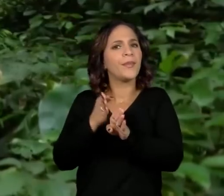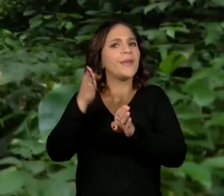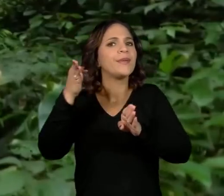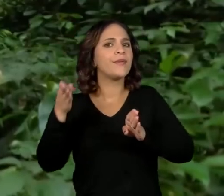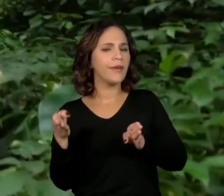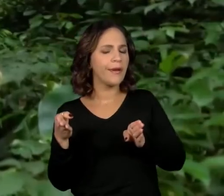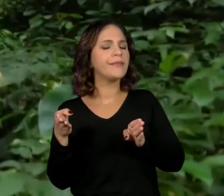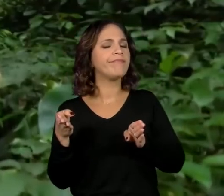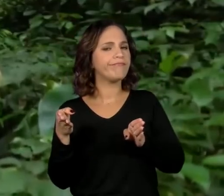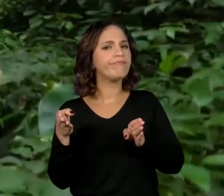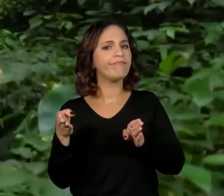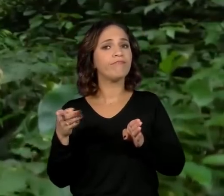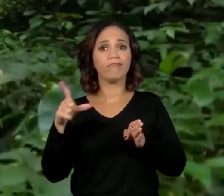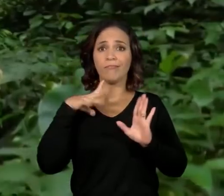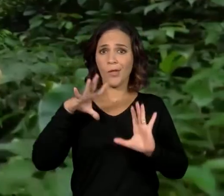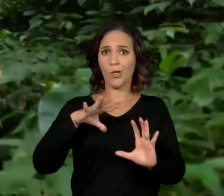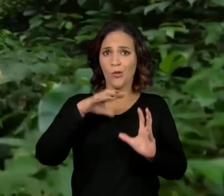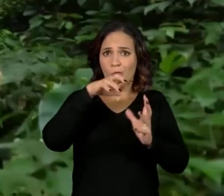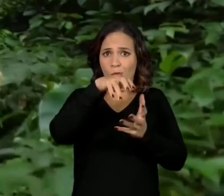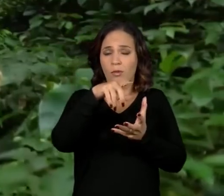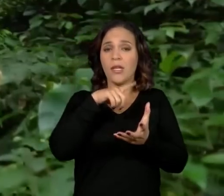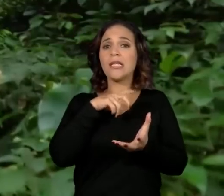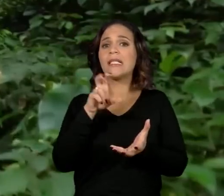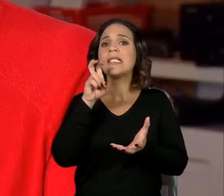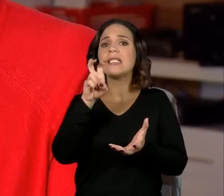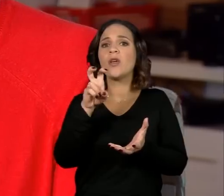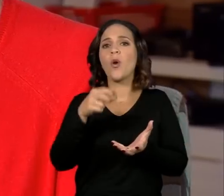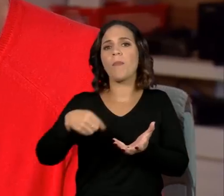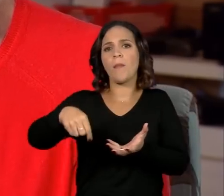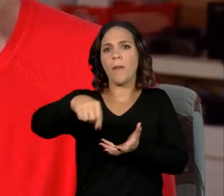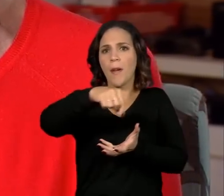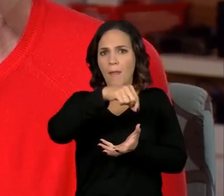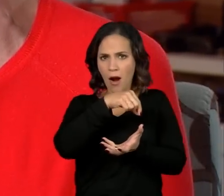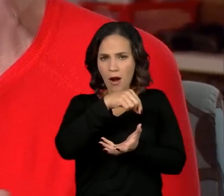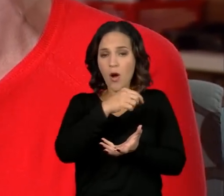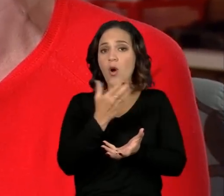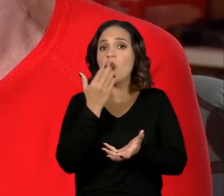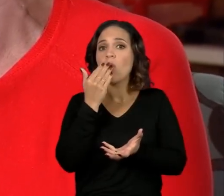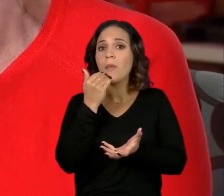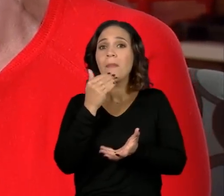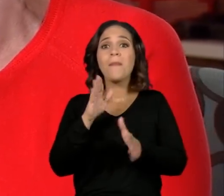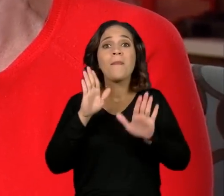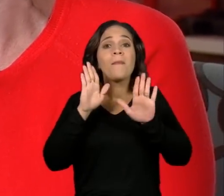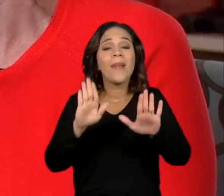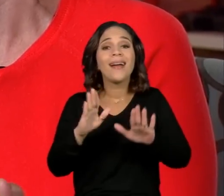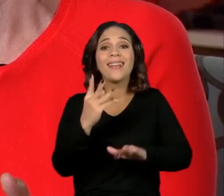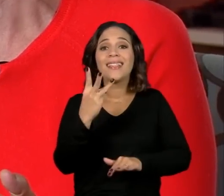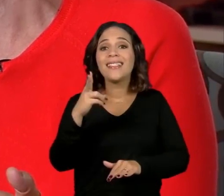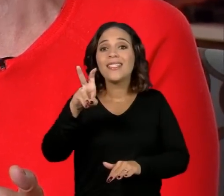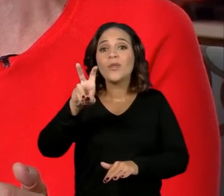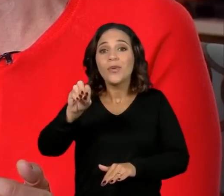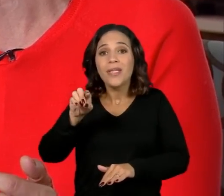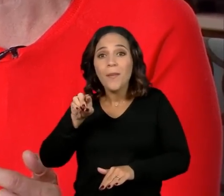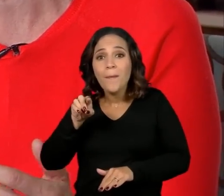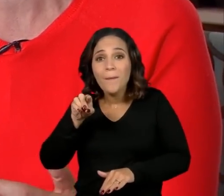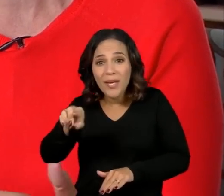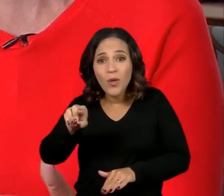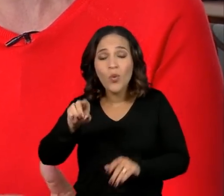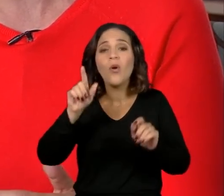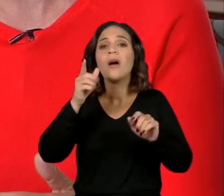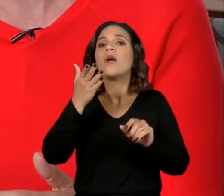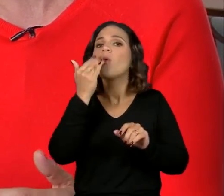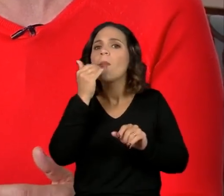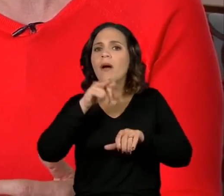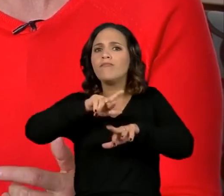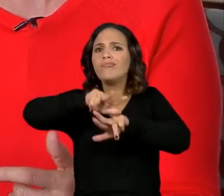tem, assim, no mundo, 5 espécies que a gente come, sendo que a gente tem 350 mil espécies